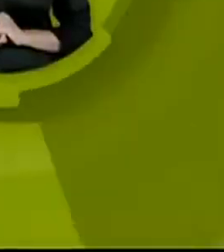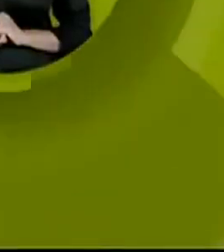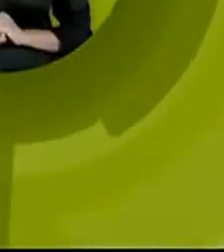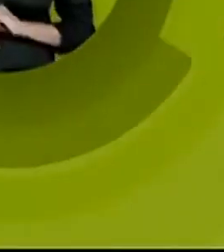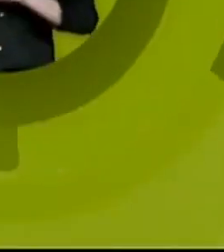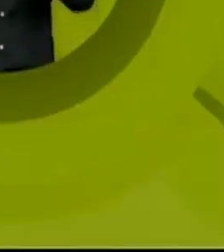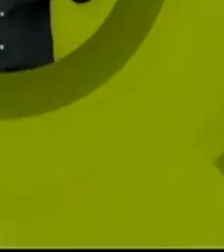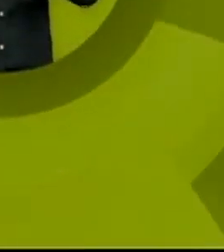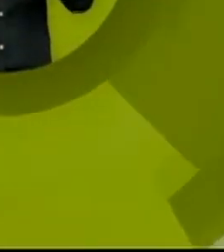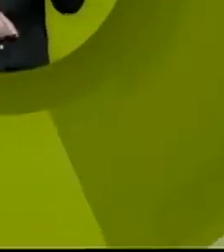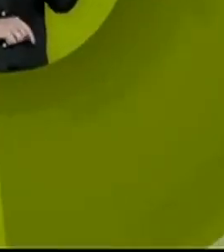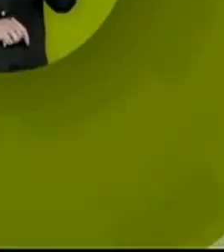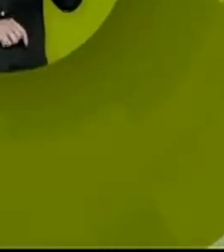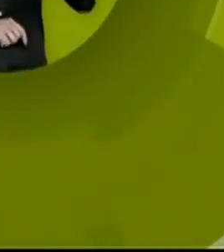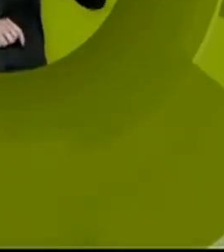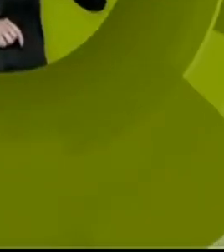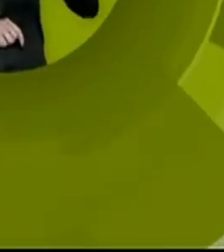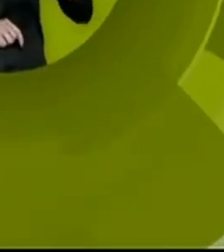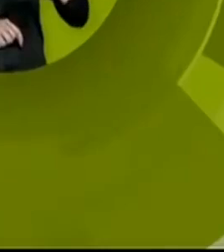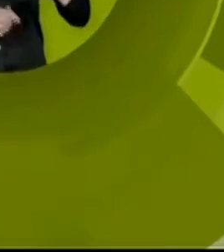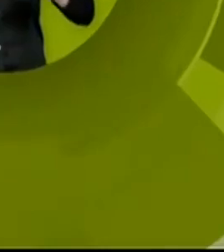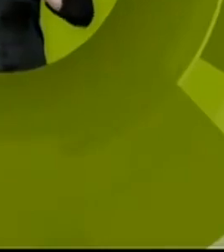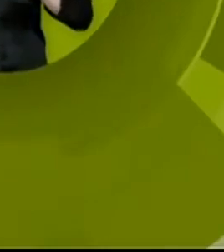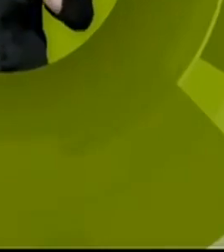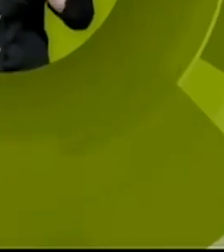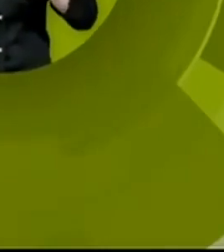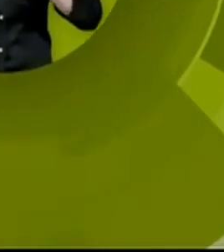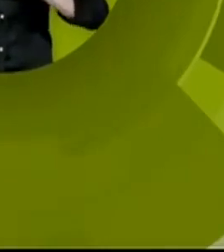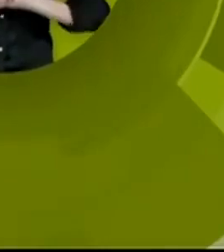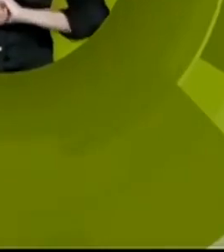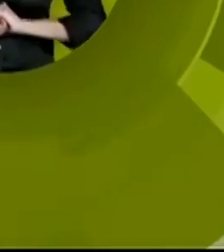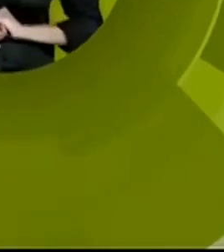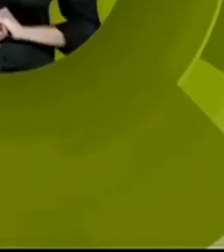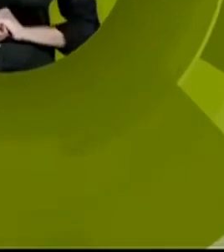O programa a seguir é livre para todos os públicos.